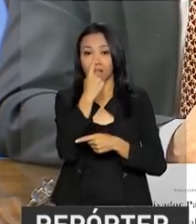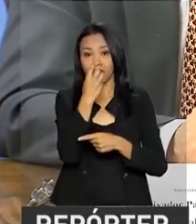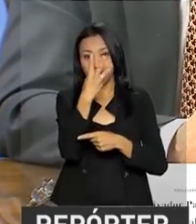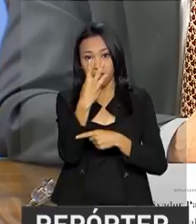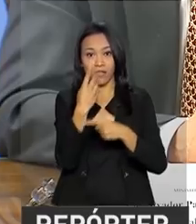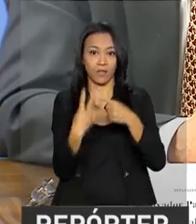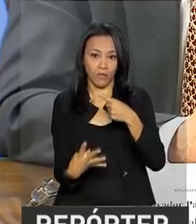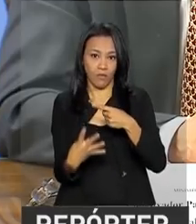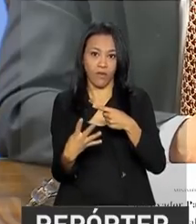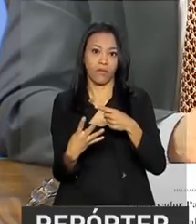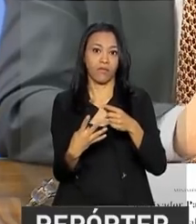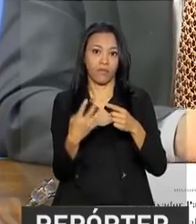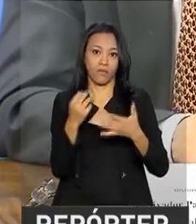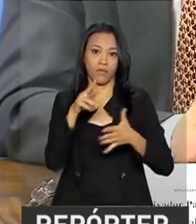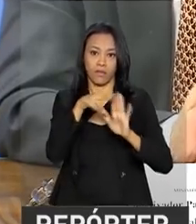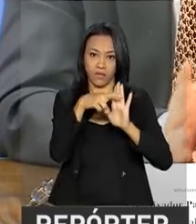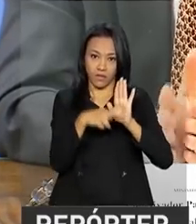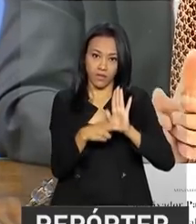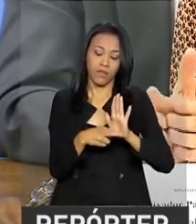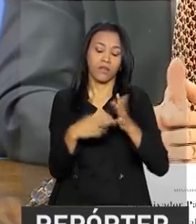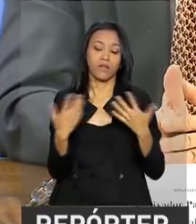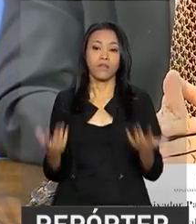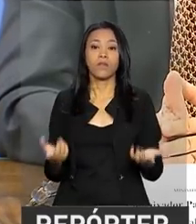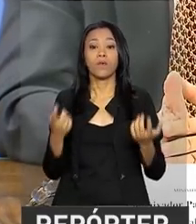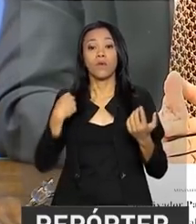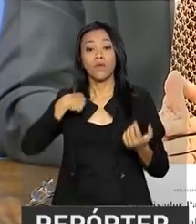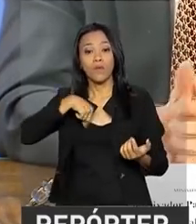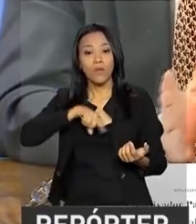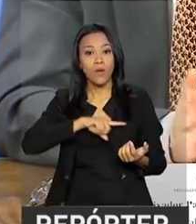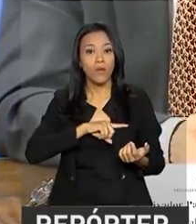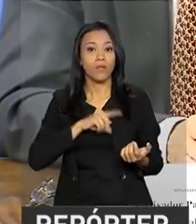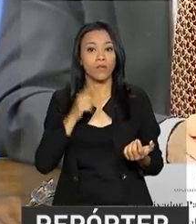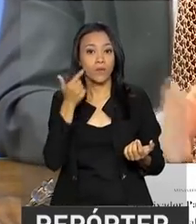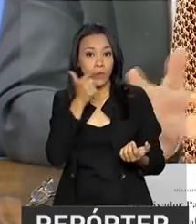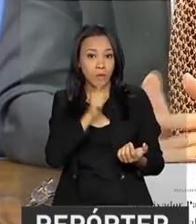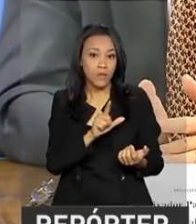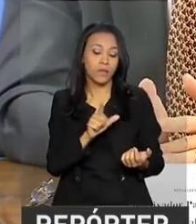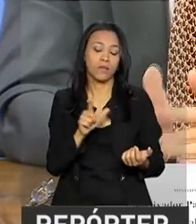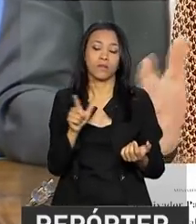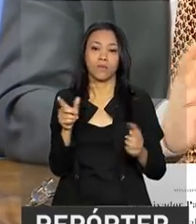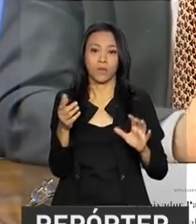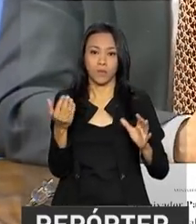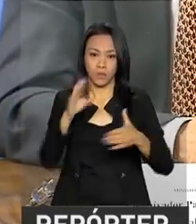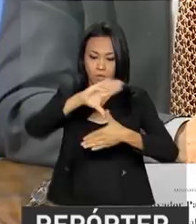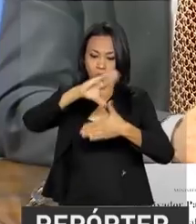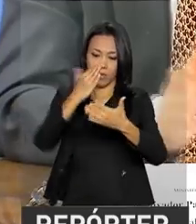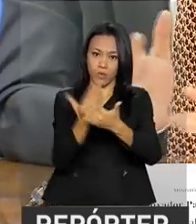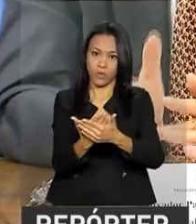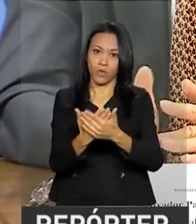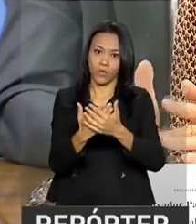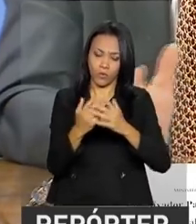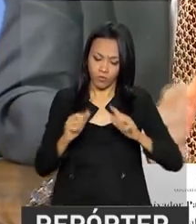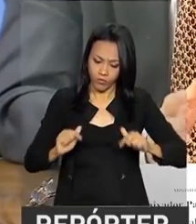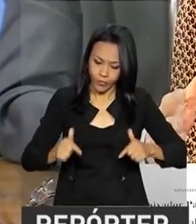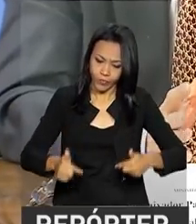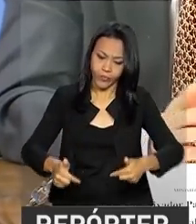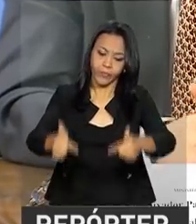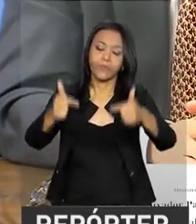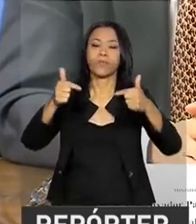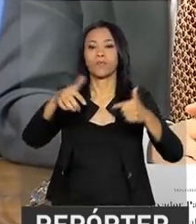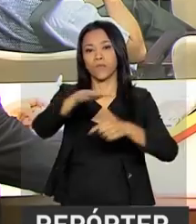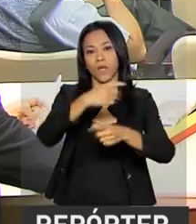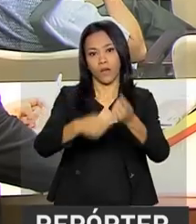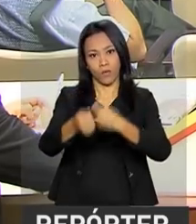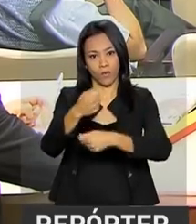nós recolocamos o mercosul no seu trilho original na área econômica e